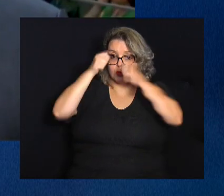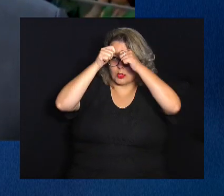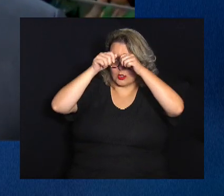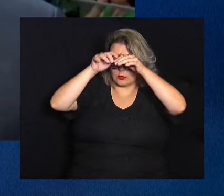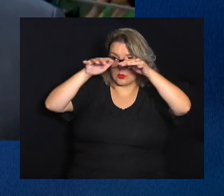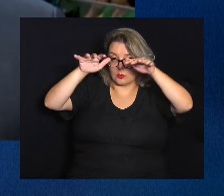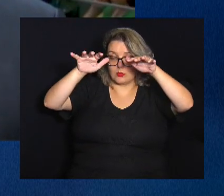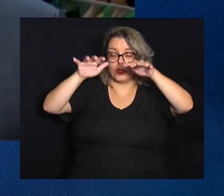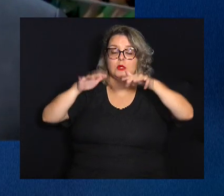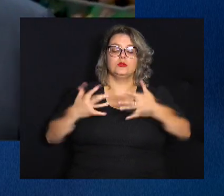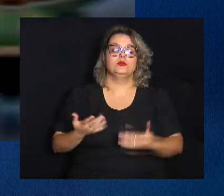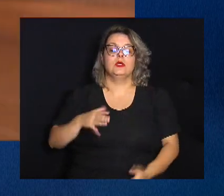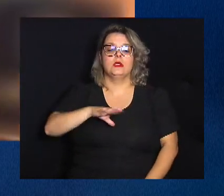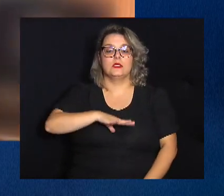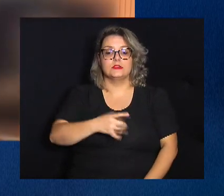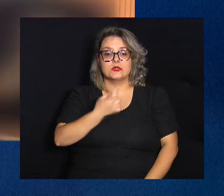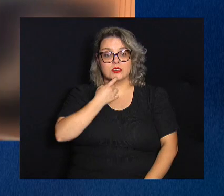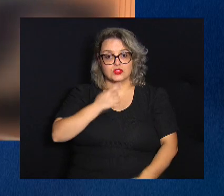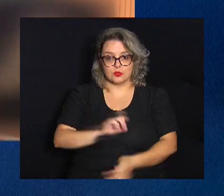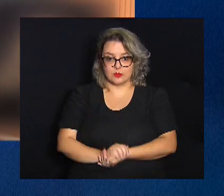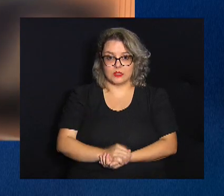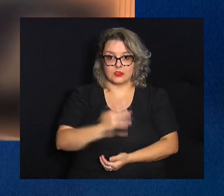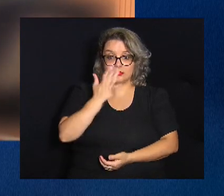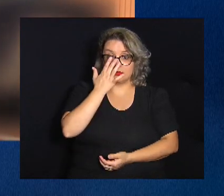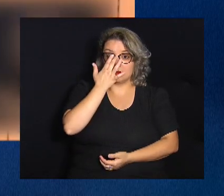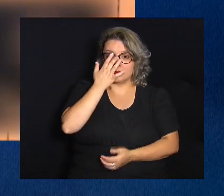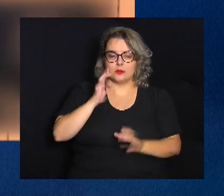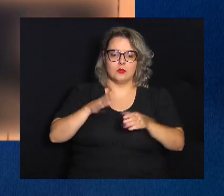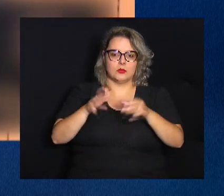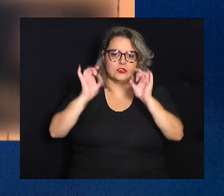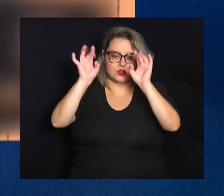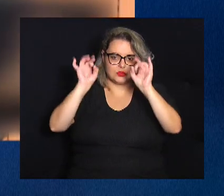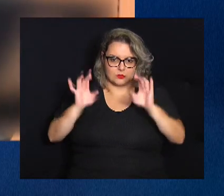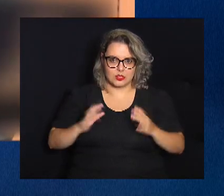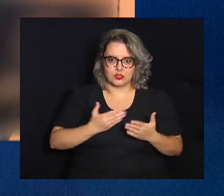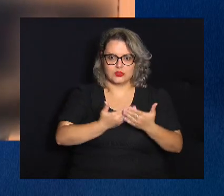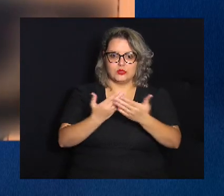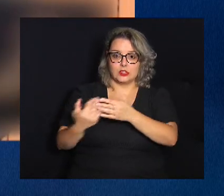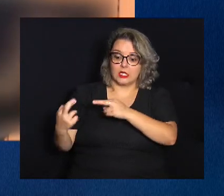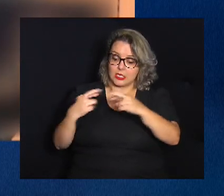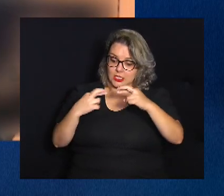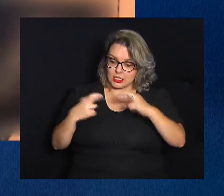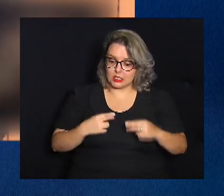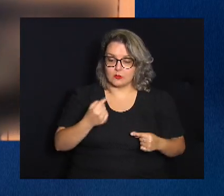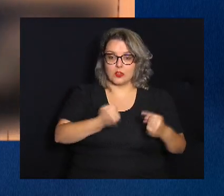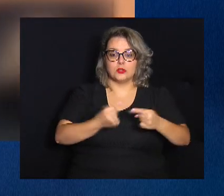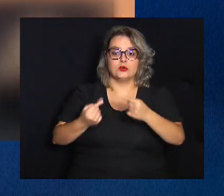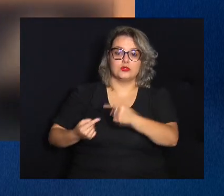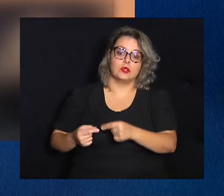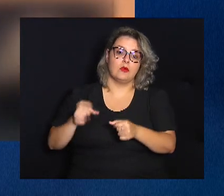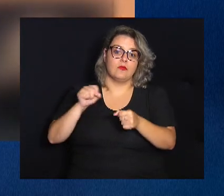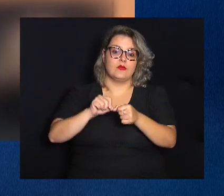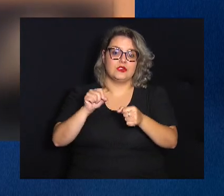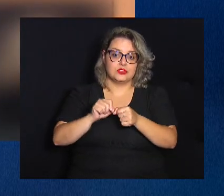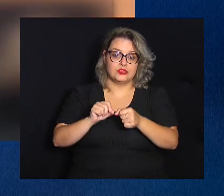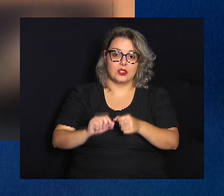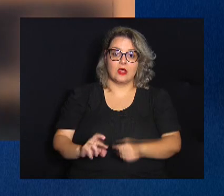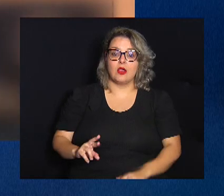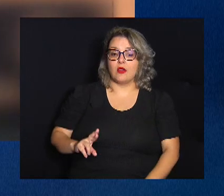espectro autista em Campinas. Comissão Especial de Estudos que analisa e discute a realização de